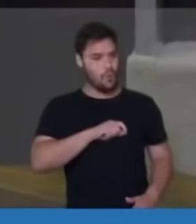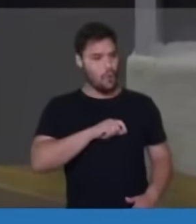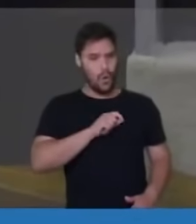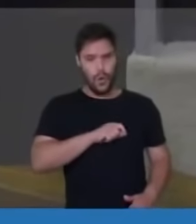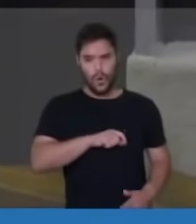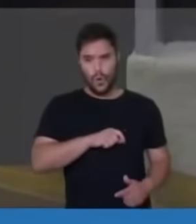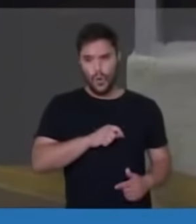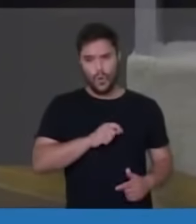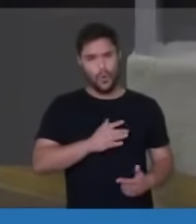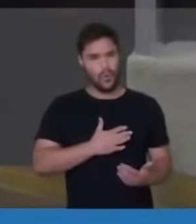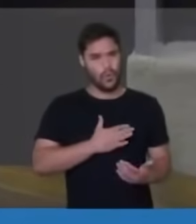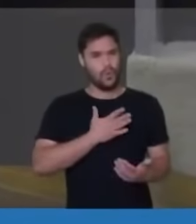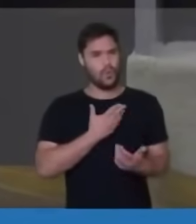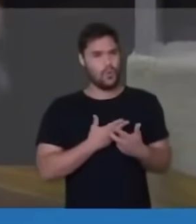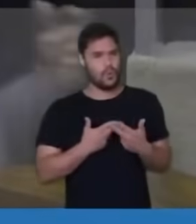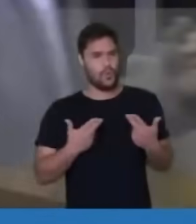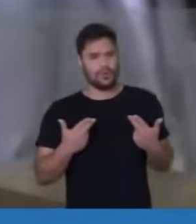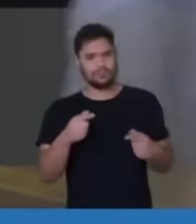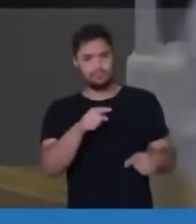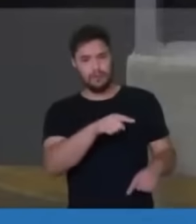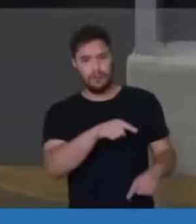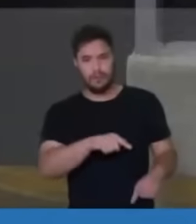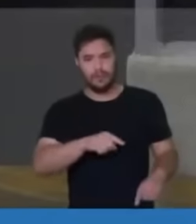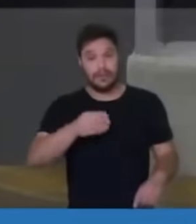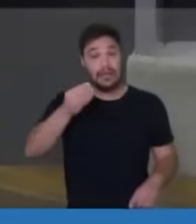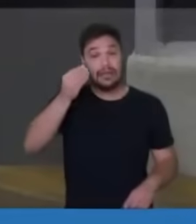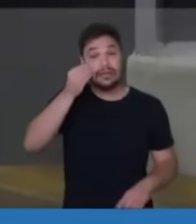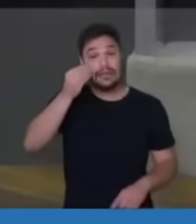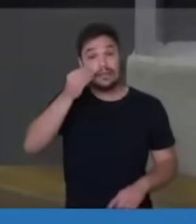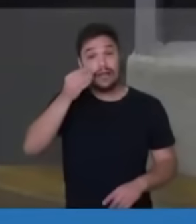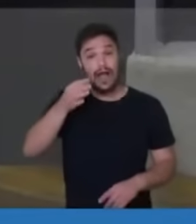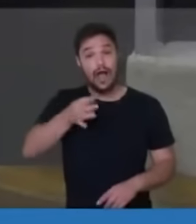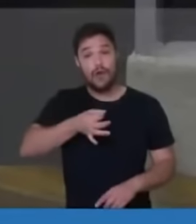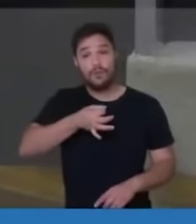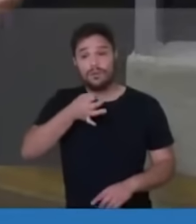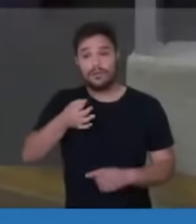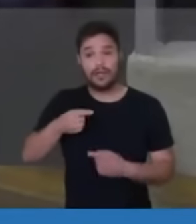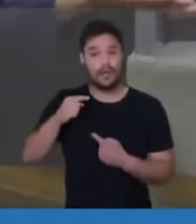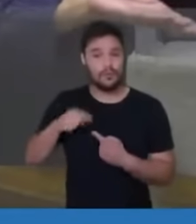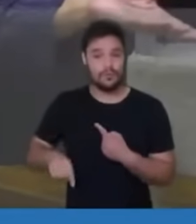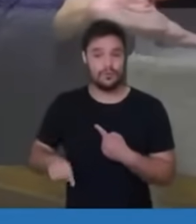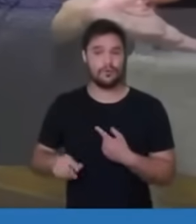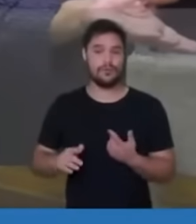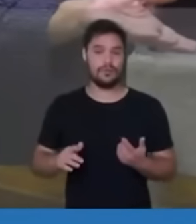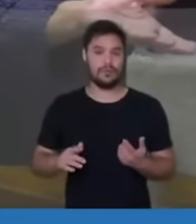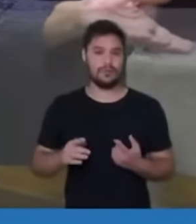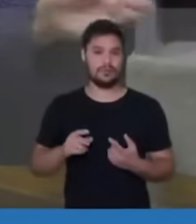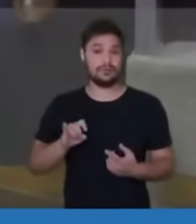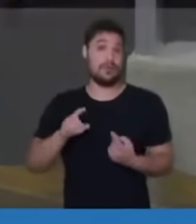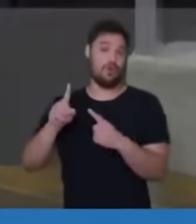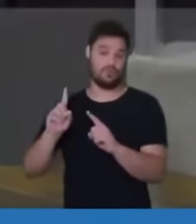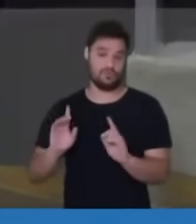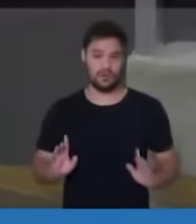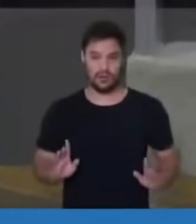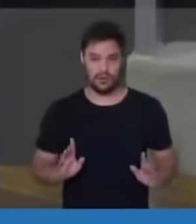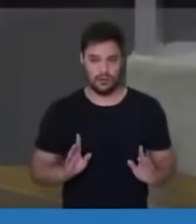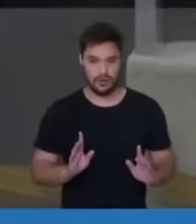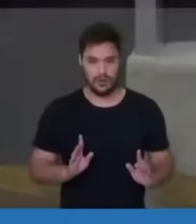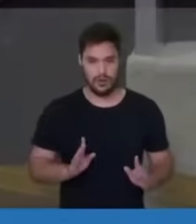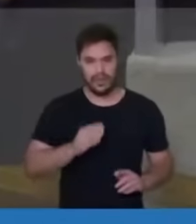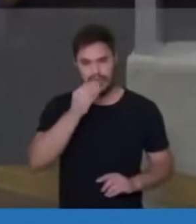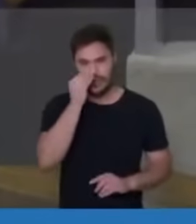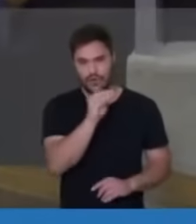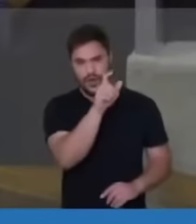esse nível de tentar calar a voz de quem se colocava contrário, de negar o outro,